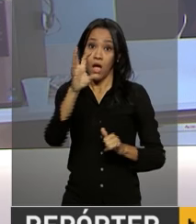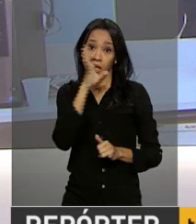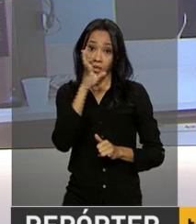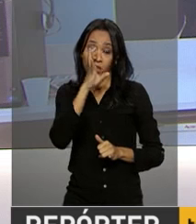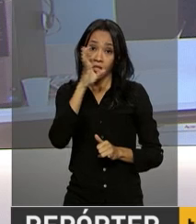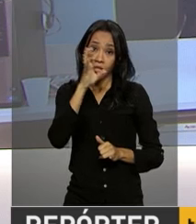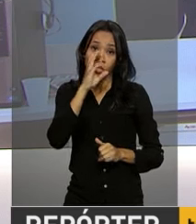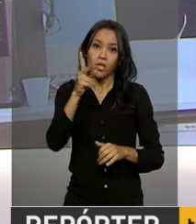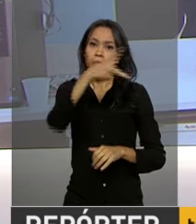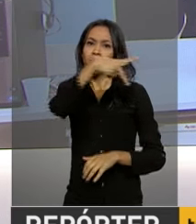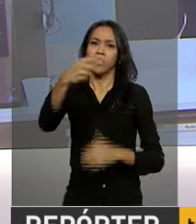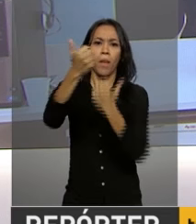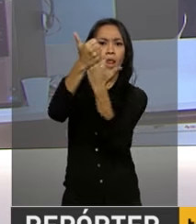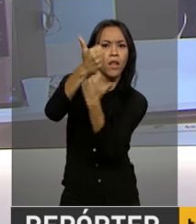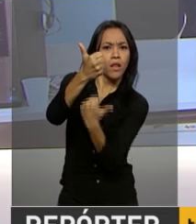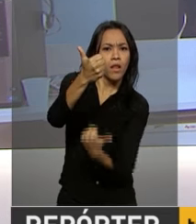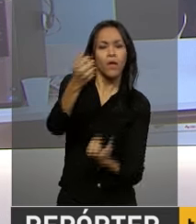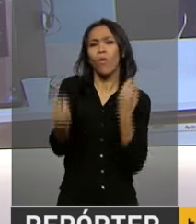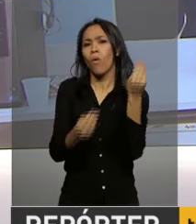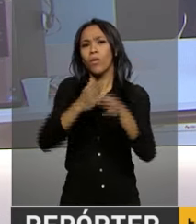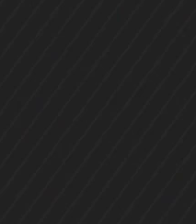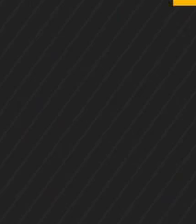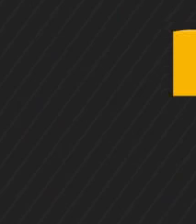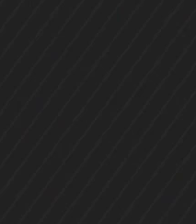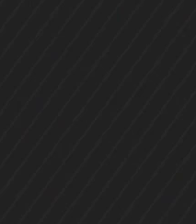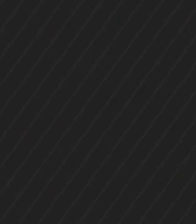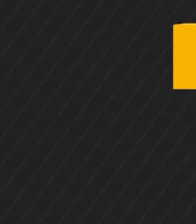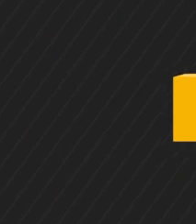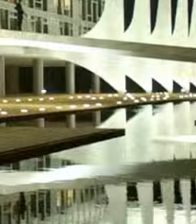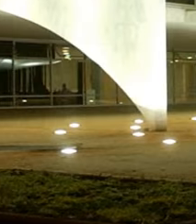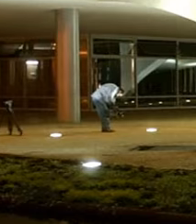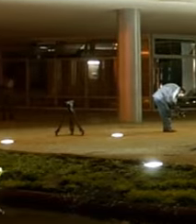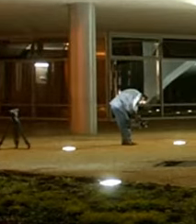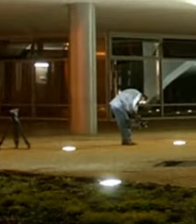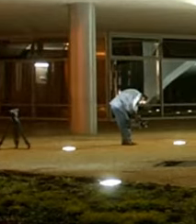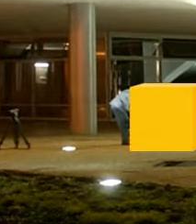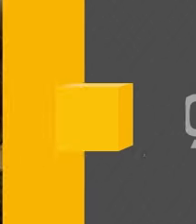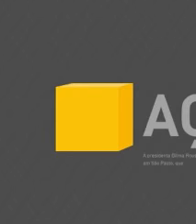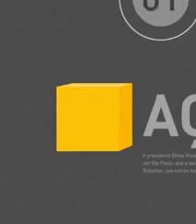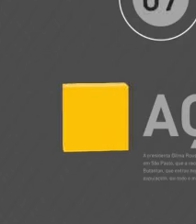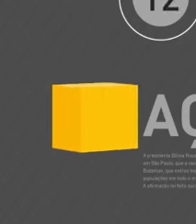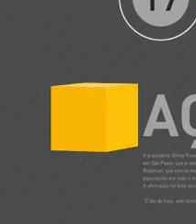as novidades do Executivo Federal também nas nossas redes sociais.